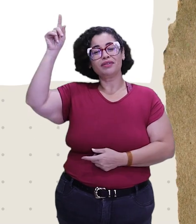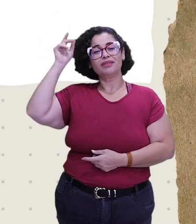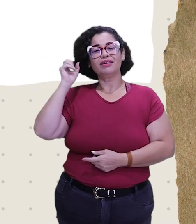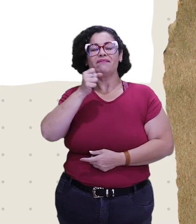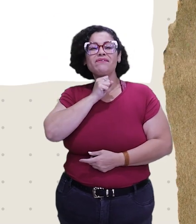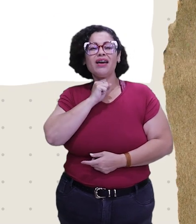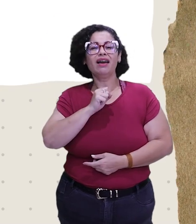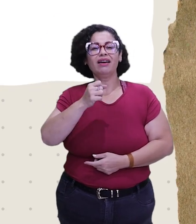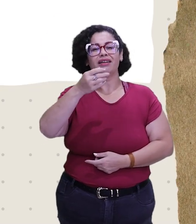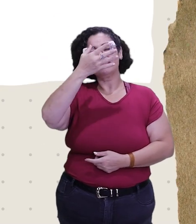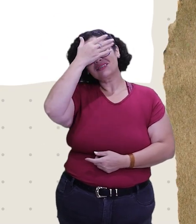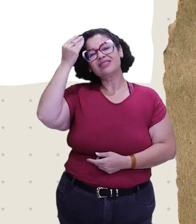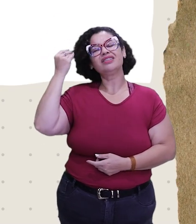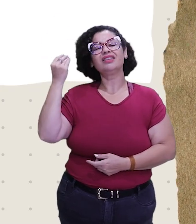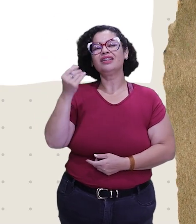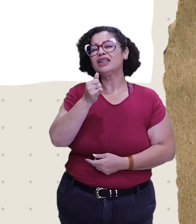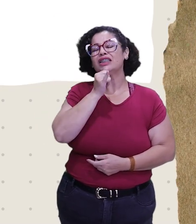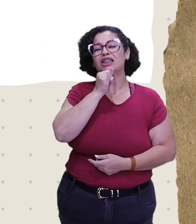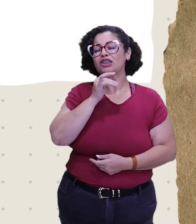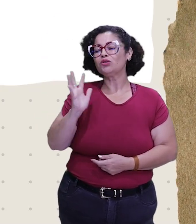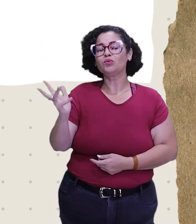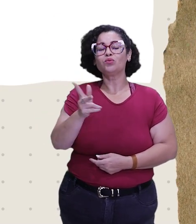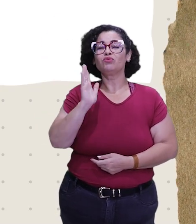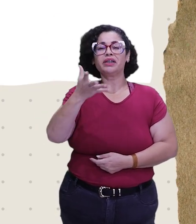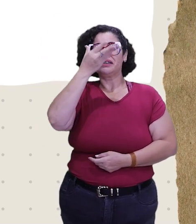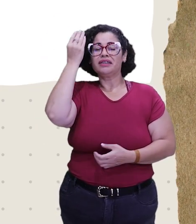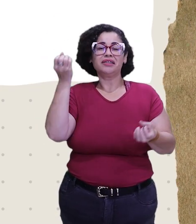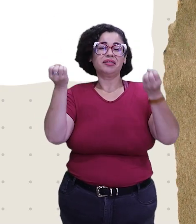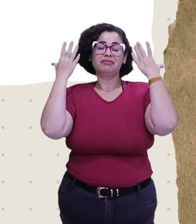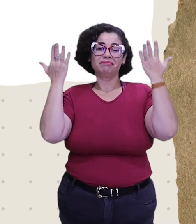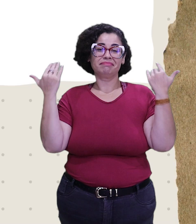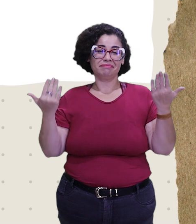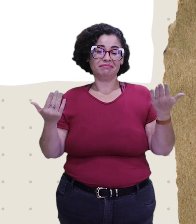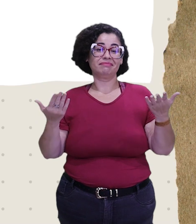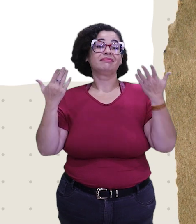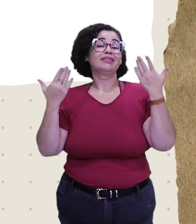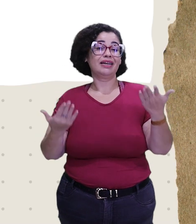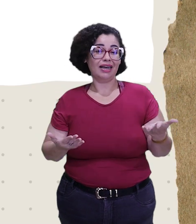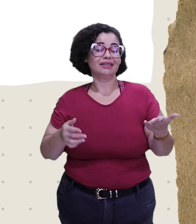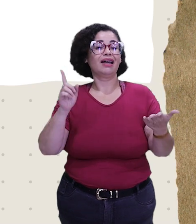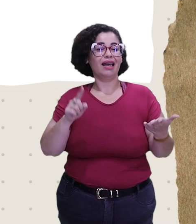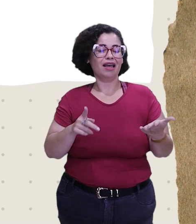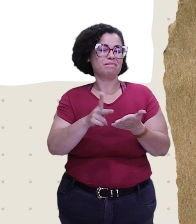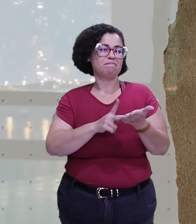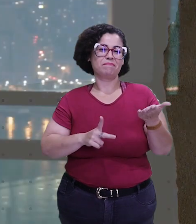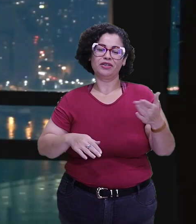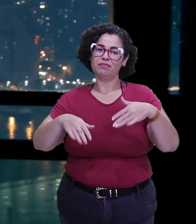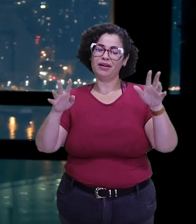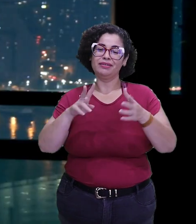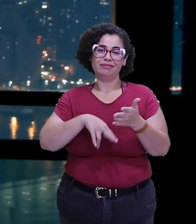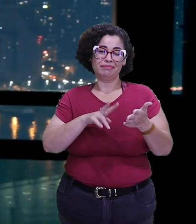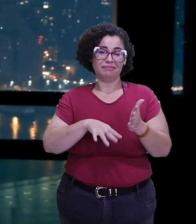triste, já esquecida por todos os homens da cidade. Essa é uma passagem das mais poéticas.